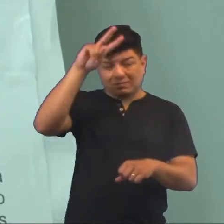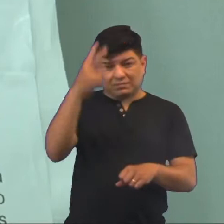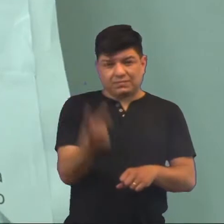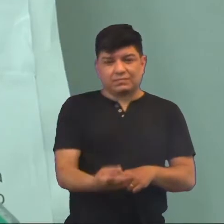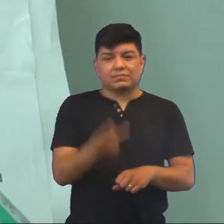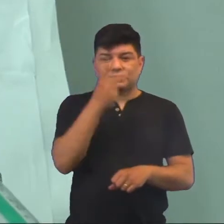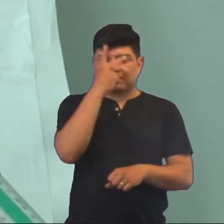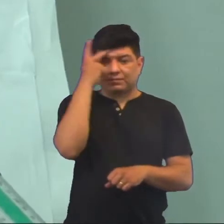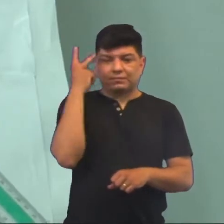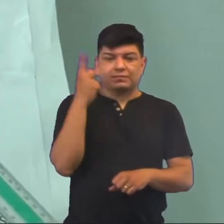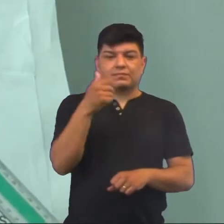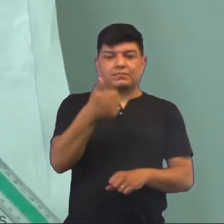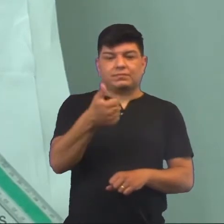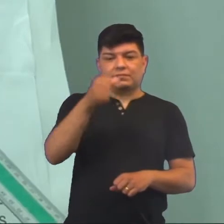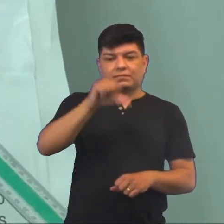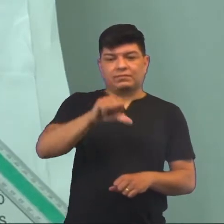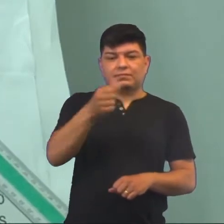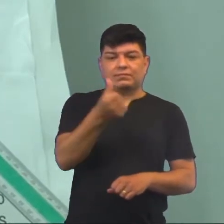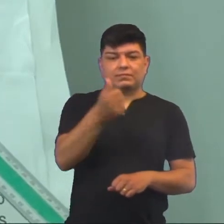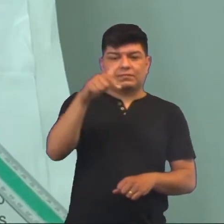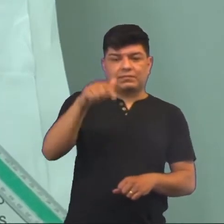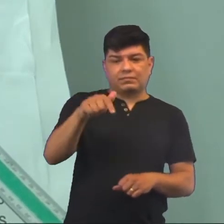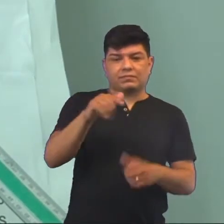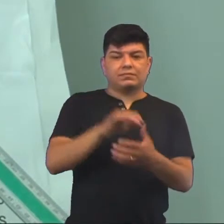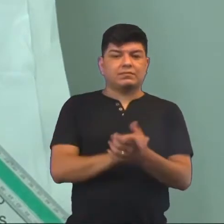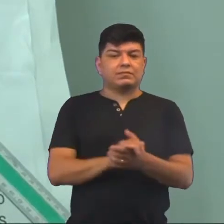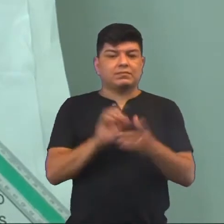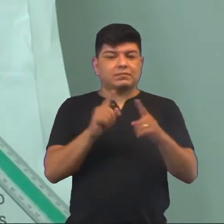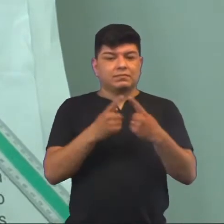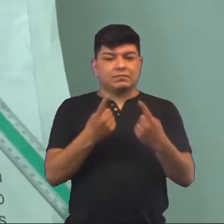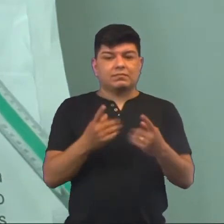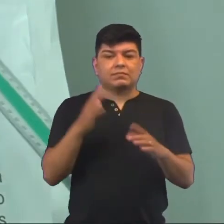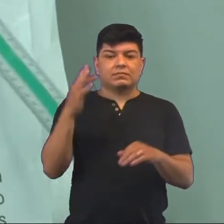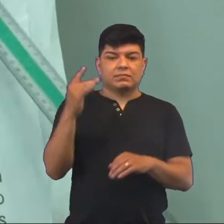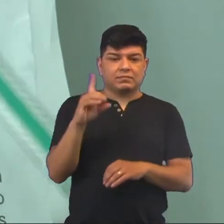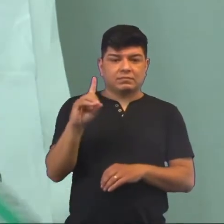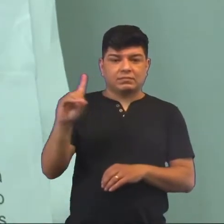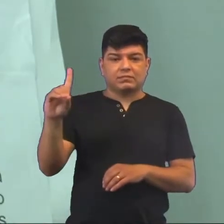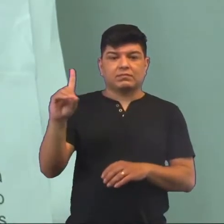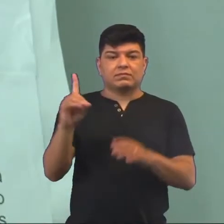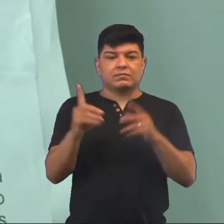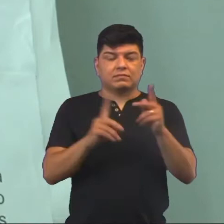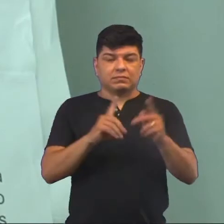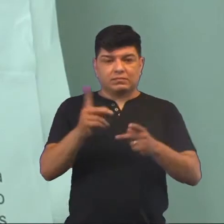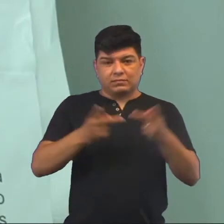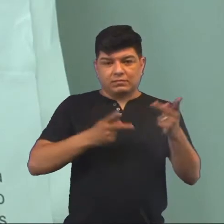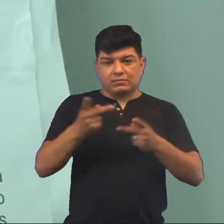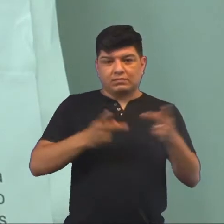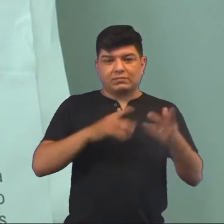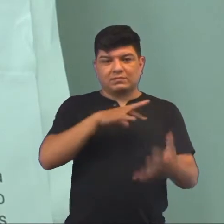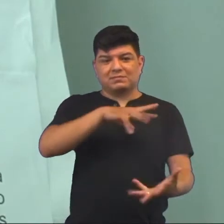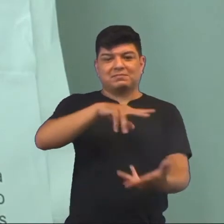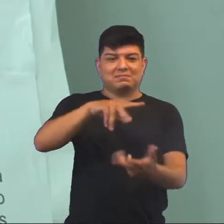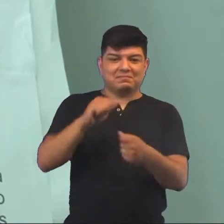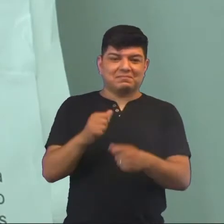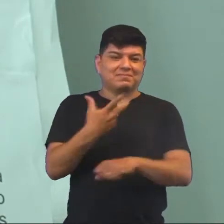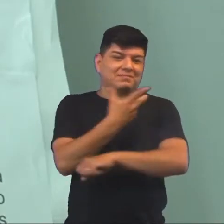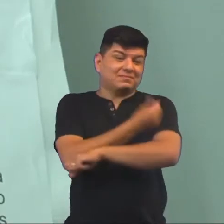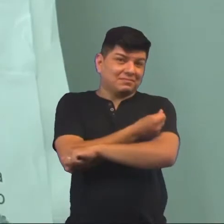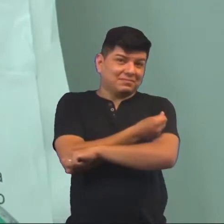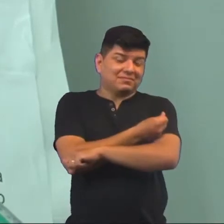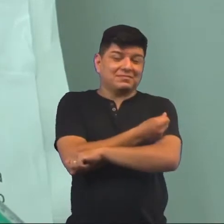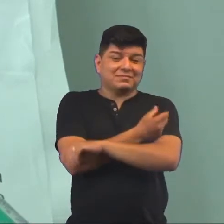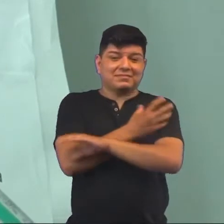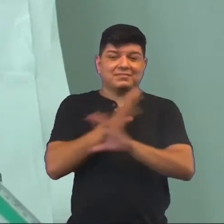2 milhões de pessoas em 1967. Mas graças a um programa mundial de